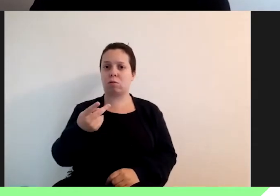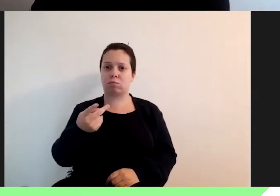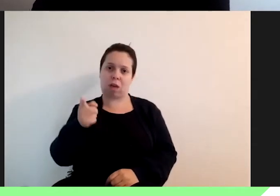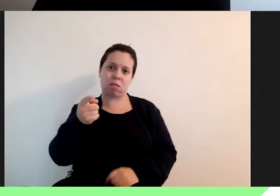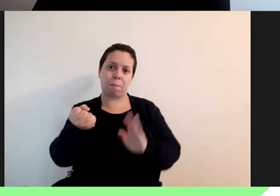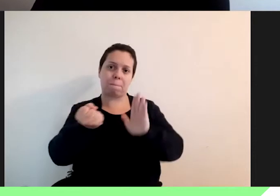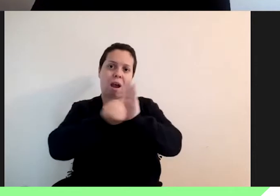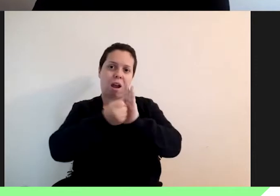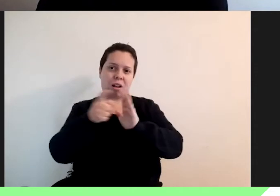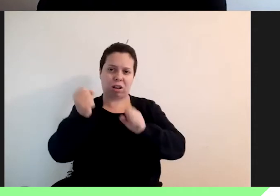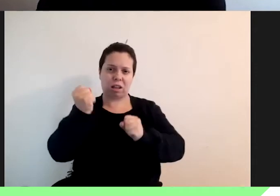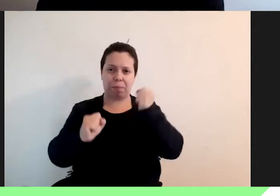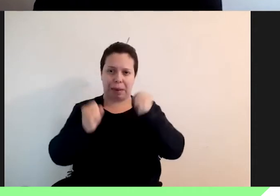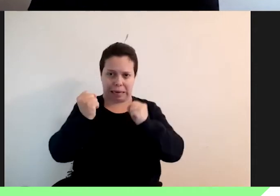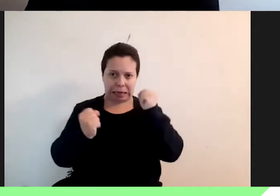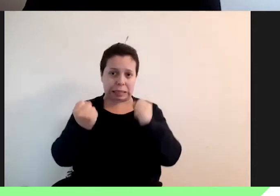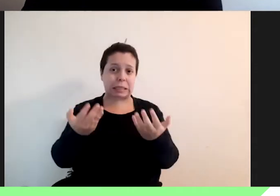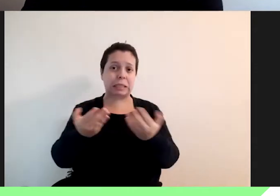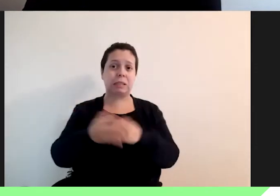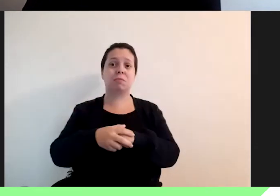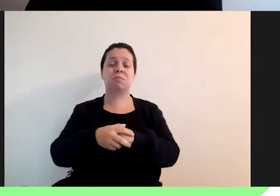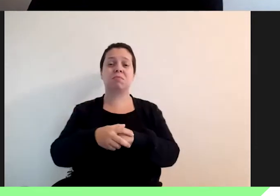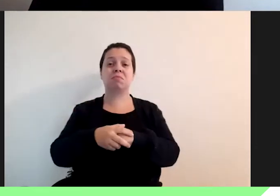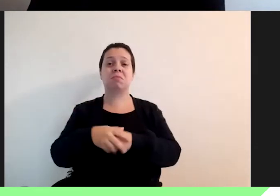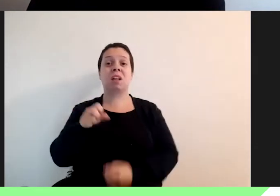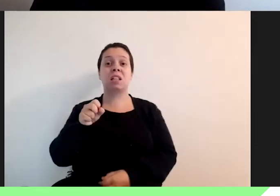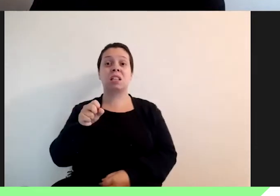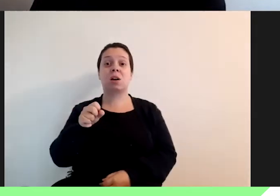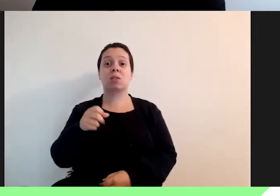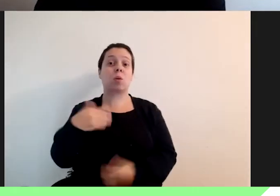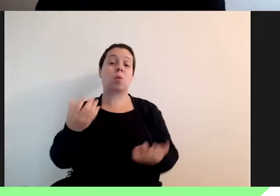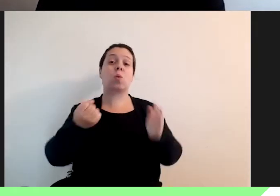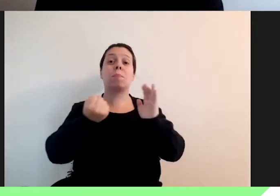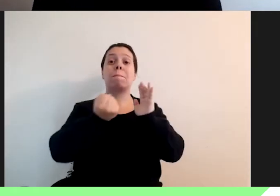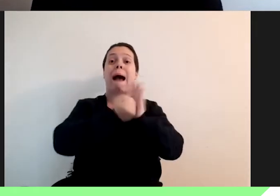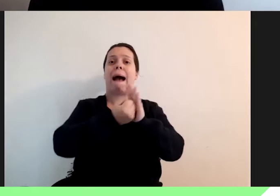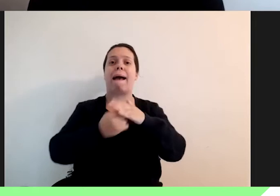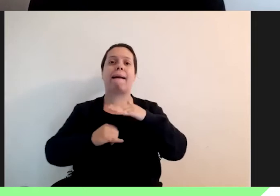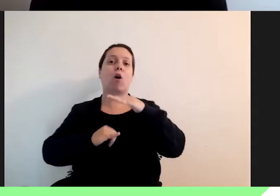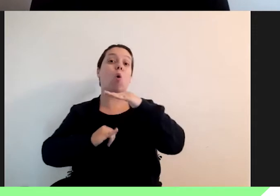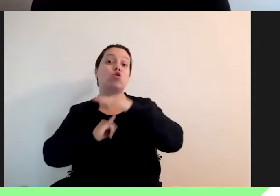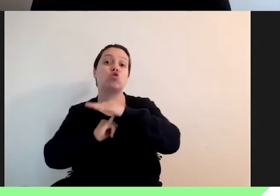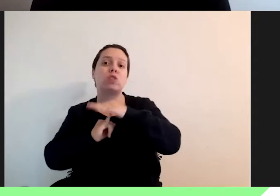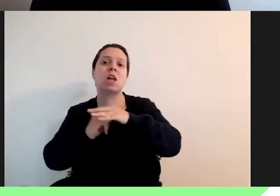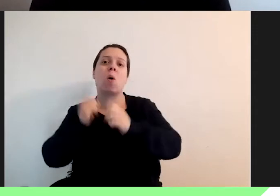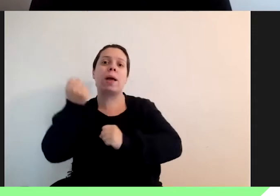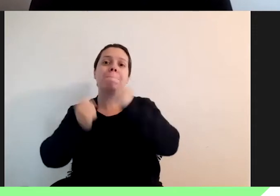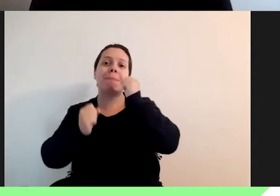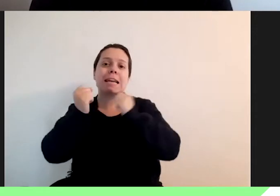empresa, se quais são as marcas, as instituições que estão pensando, né,